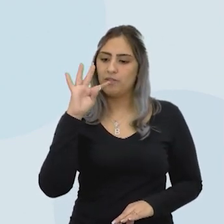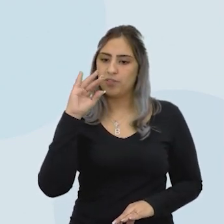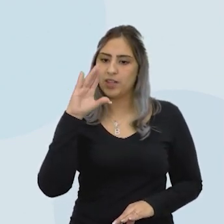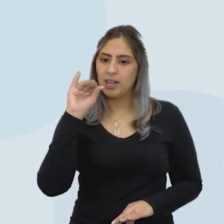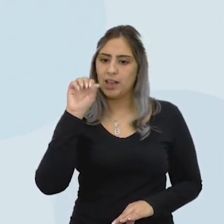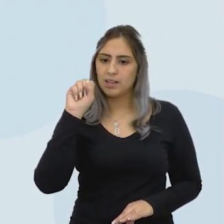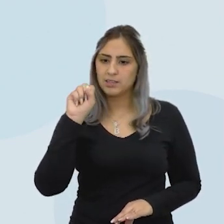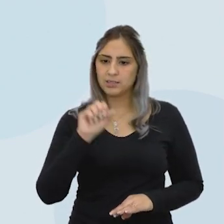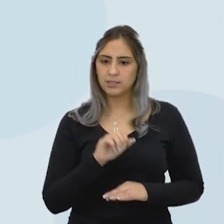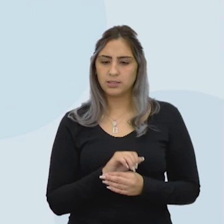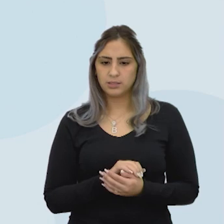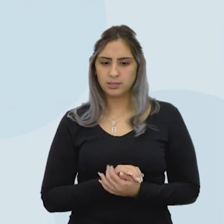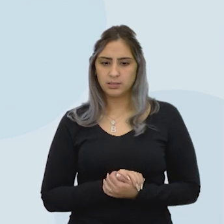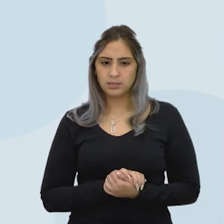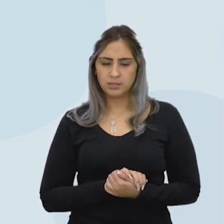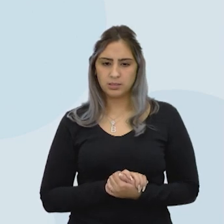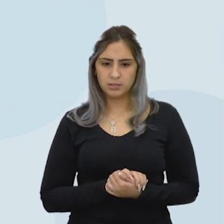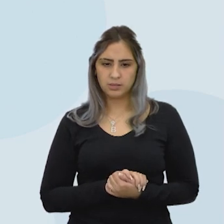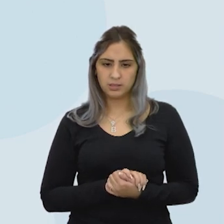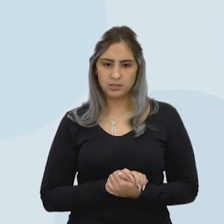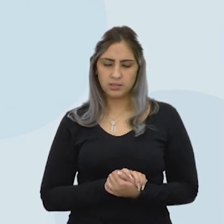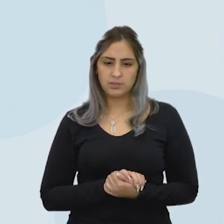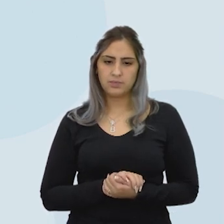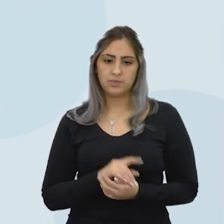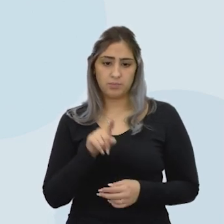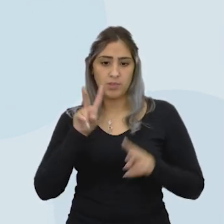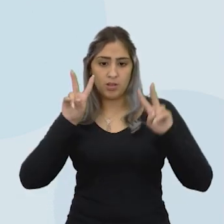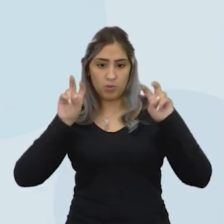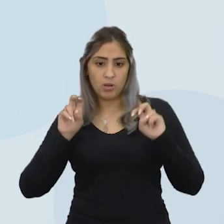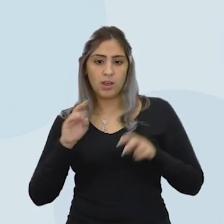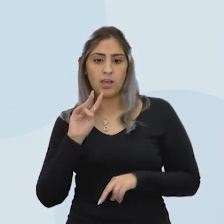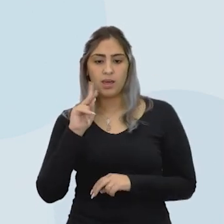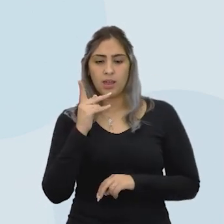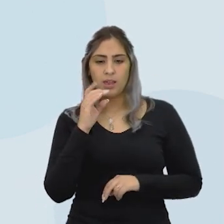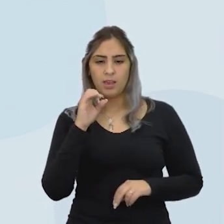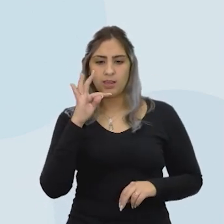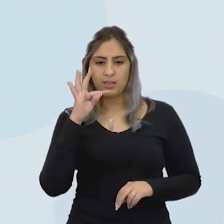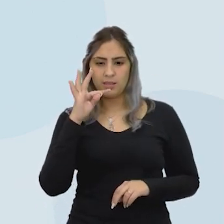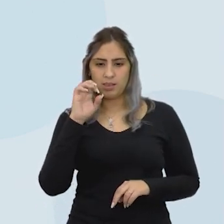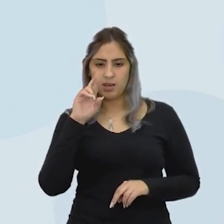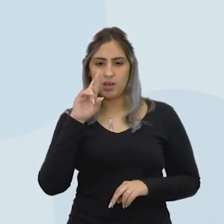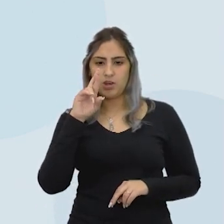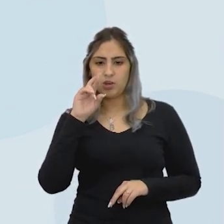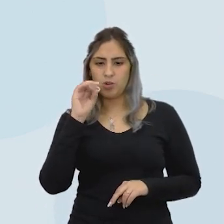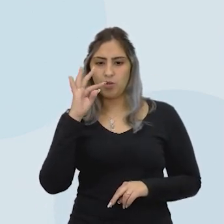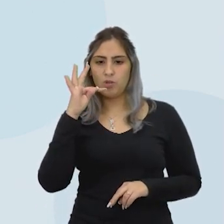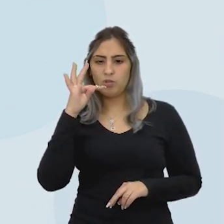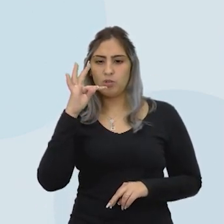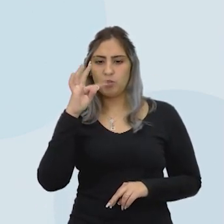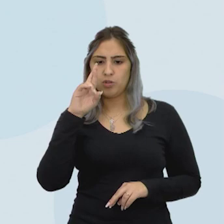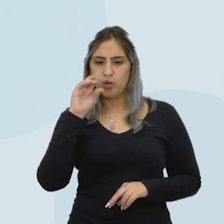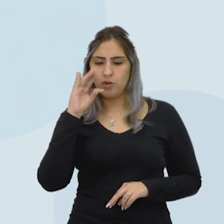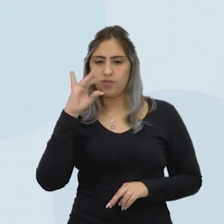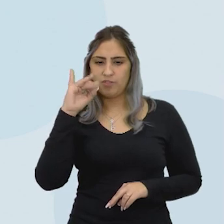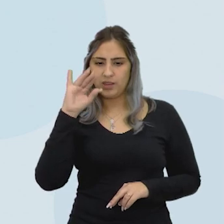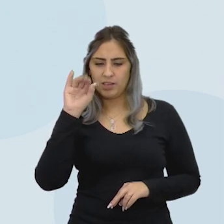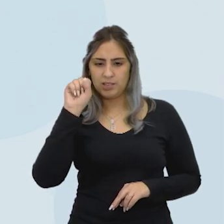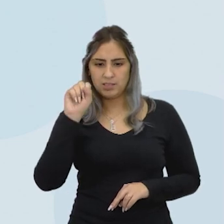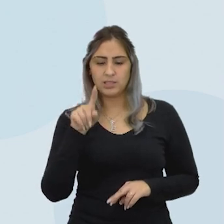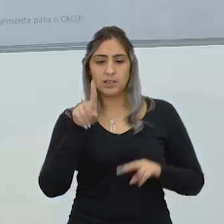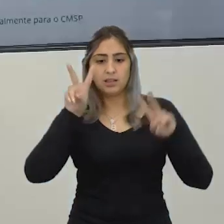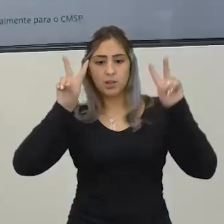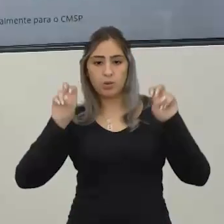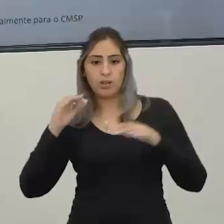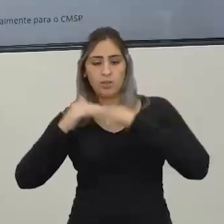e que atualmente a teoria heterotrófica, junto com a panspermia cósmica, né, e também com a teoria da evolução química,